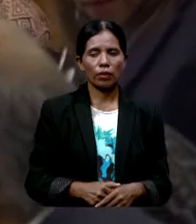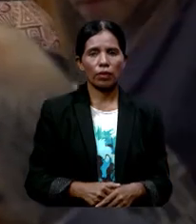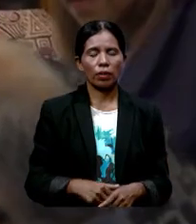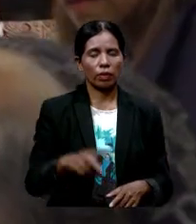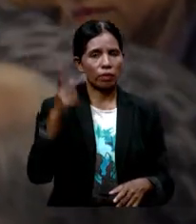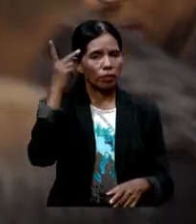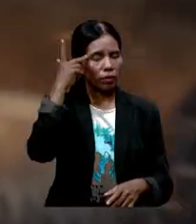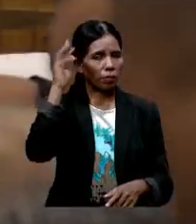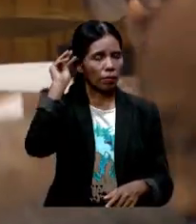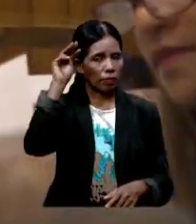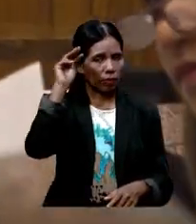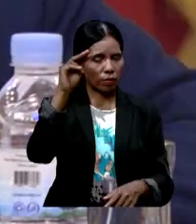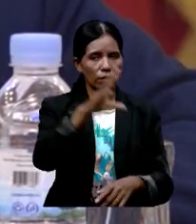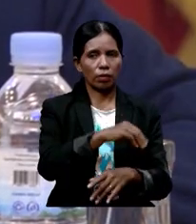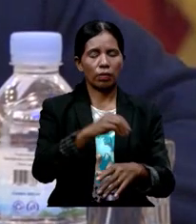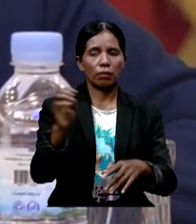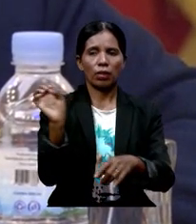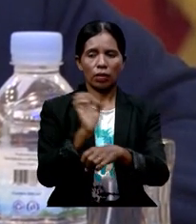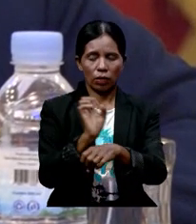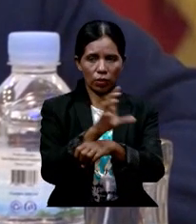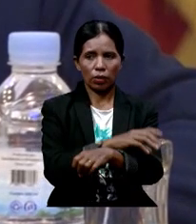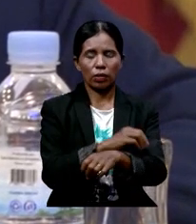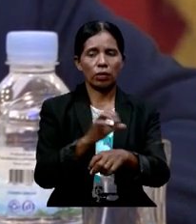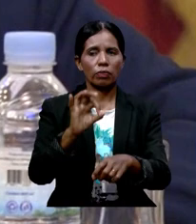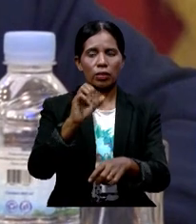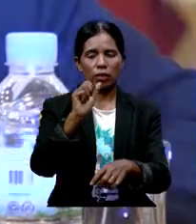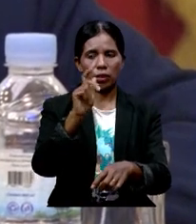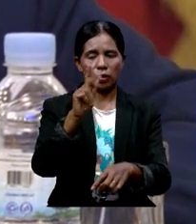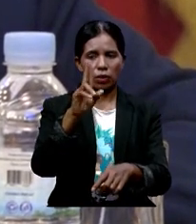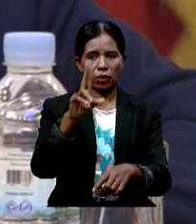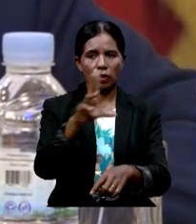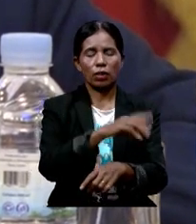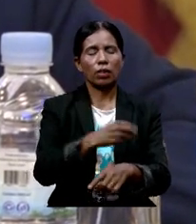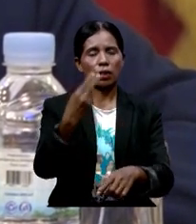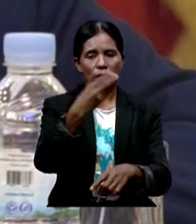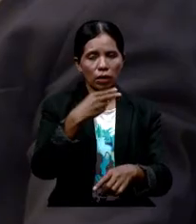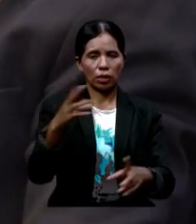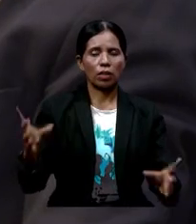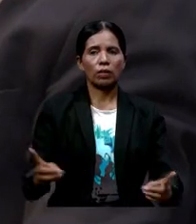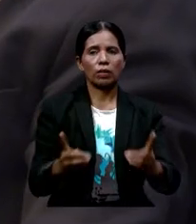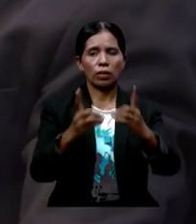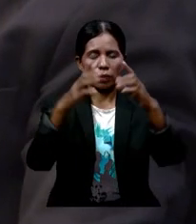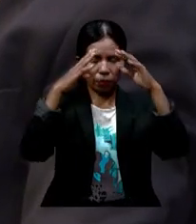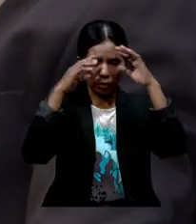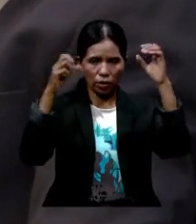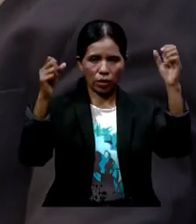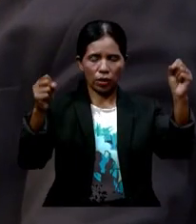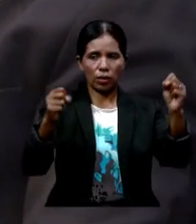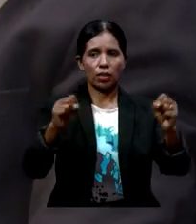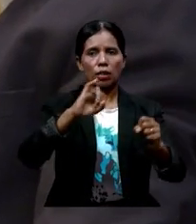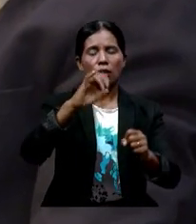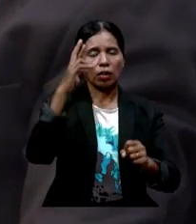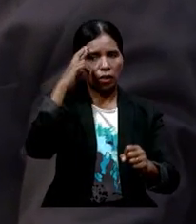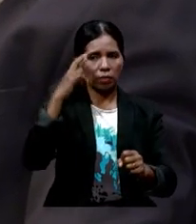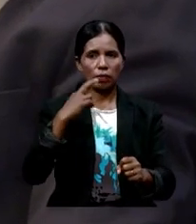Vice-Primeiro-Ministro, Ministro Coordenador do Assunto Economia, Francisco Calboadi Lai, Quintané, Hassorumalo, o Presidente da República, José Ramos